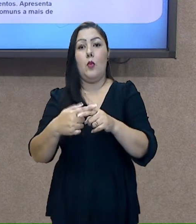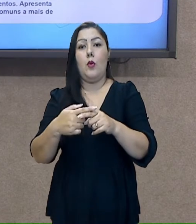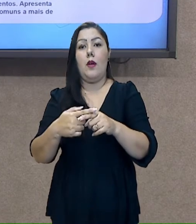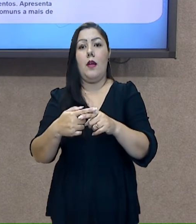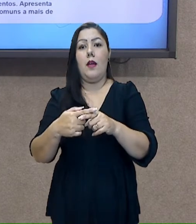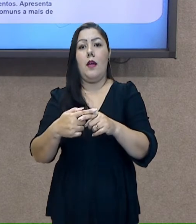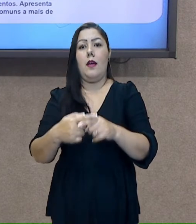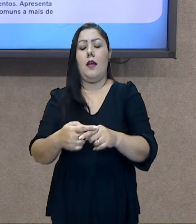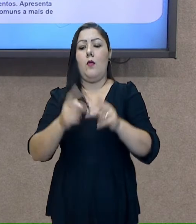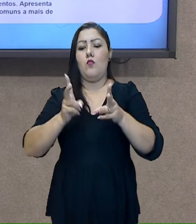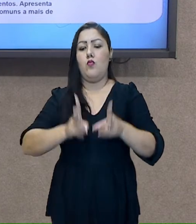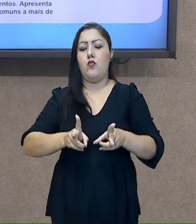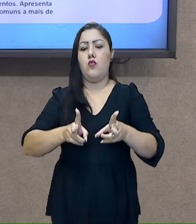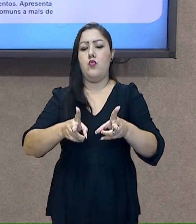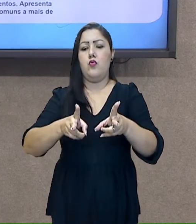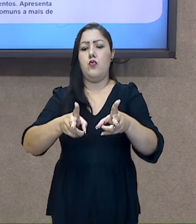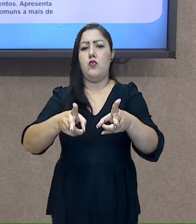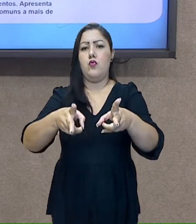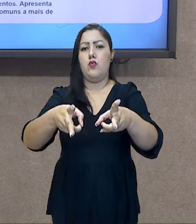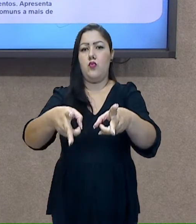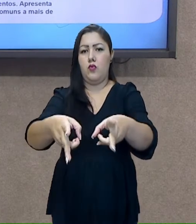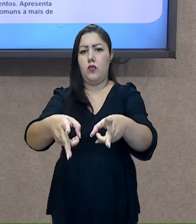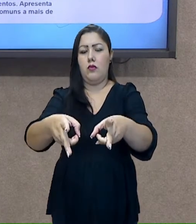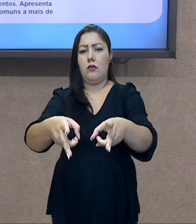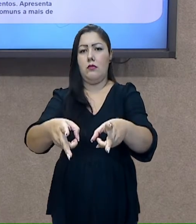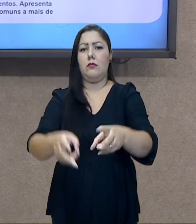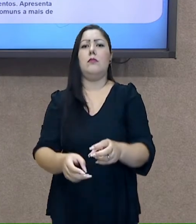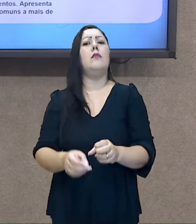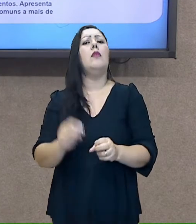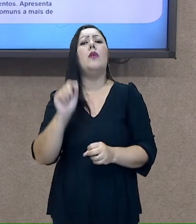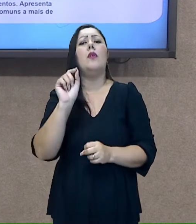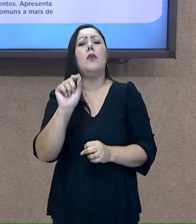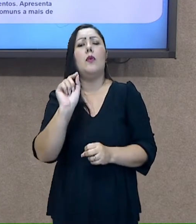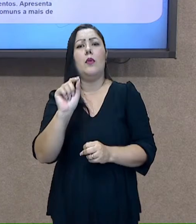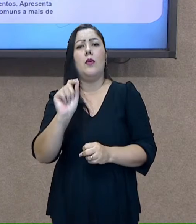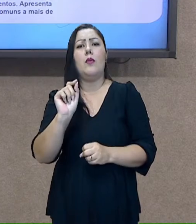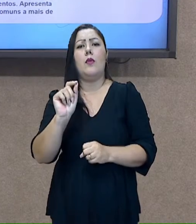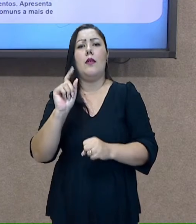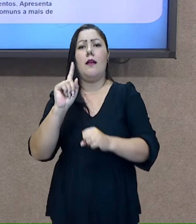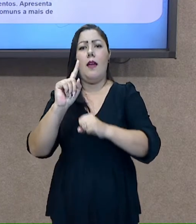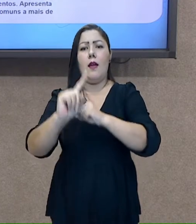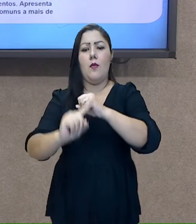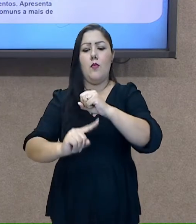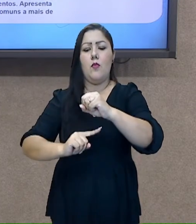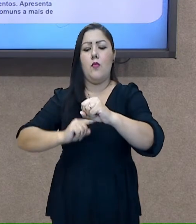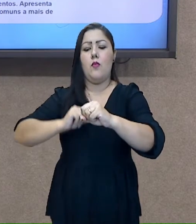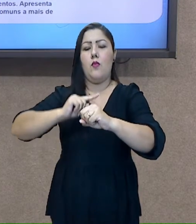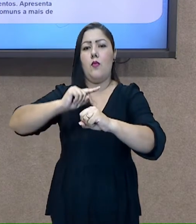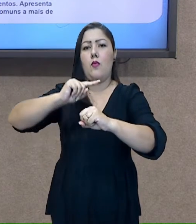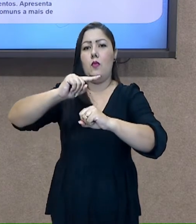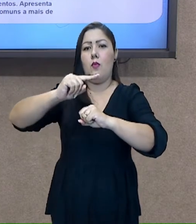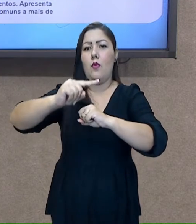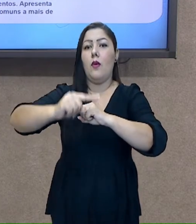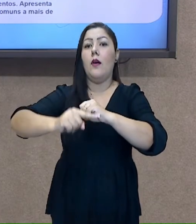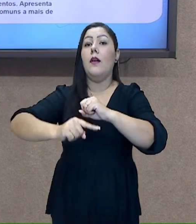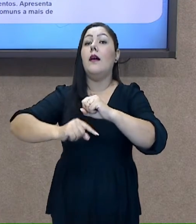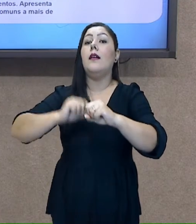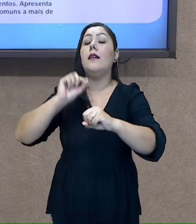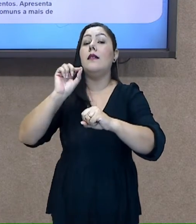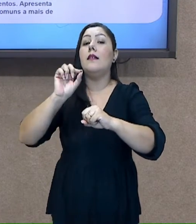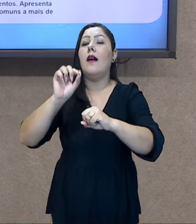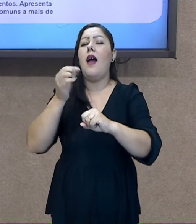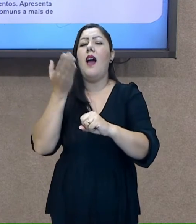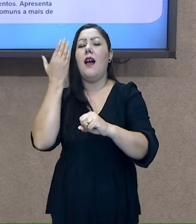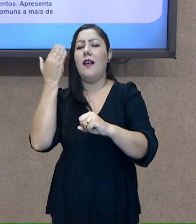estabilidade eletrônica. O que é estabilidade eletrônica para átomos dos elementos químicos? Lembram lá